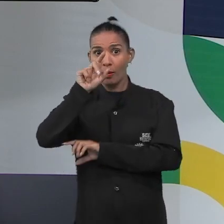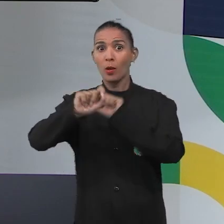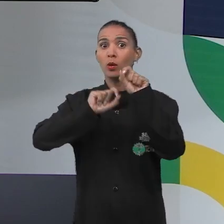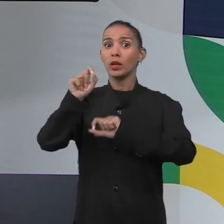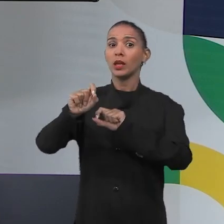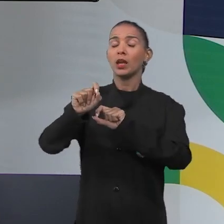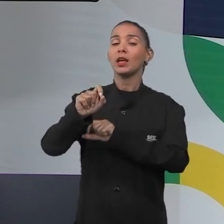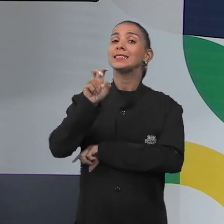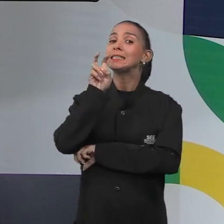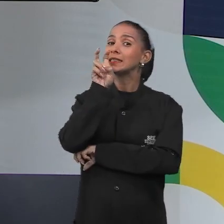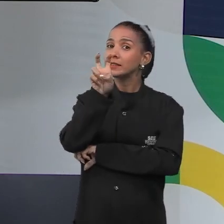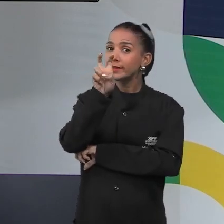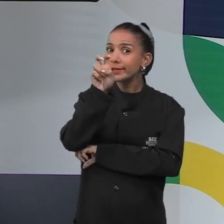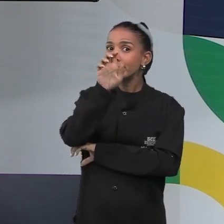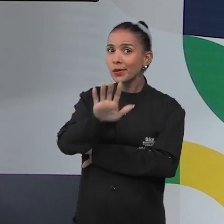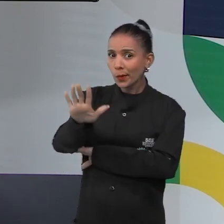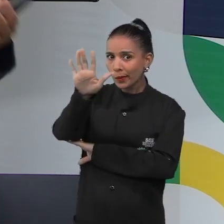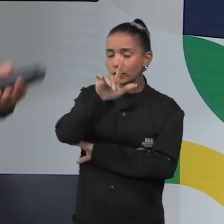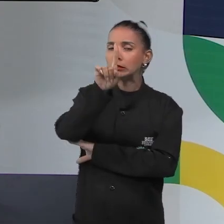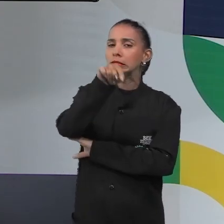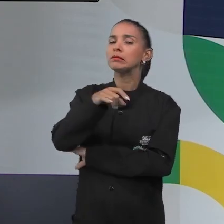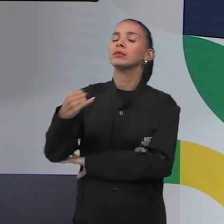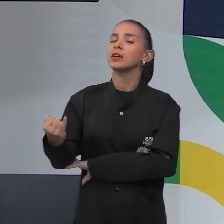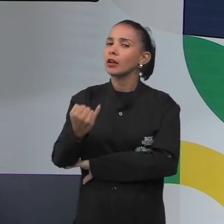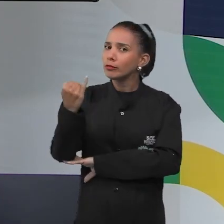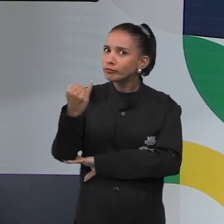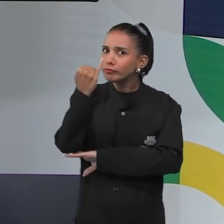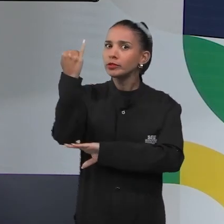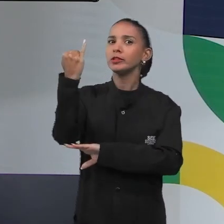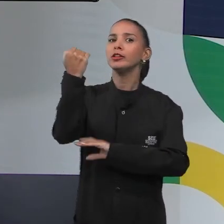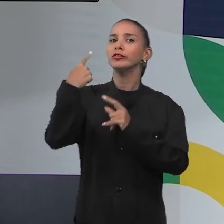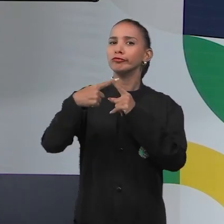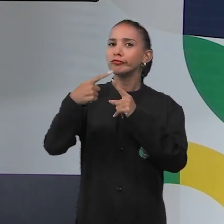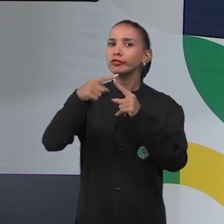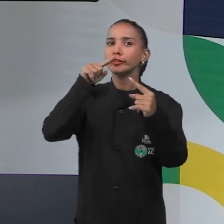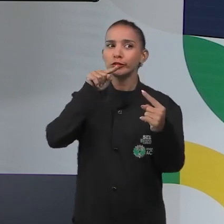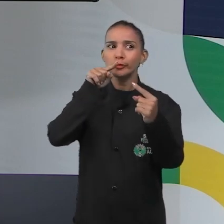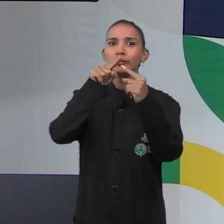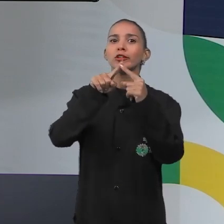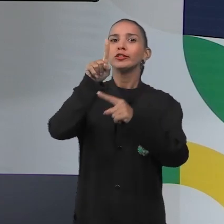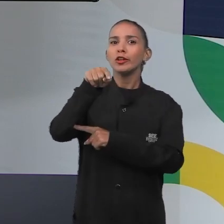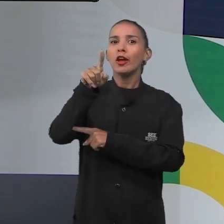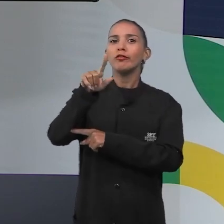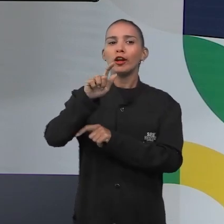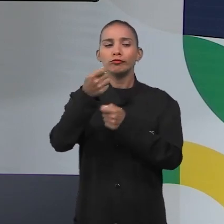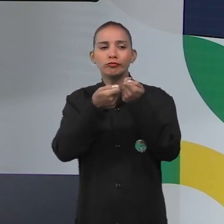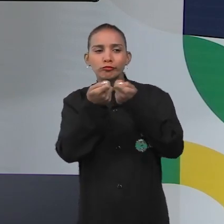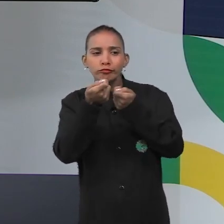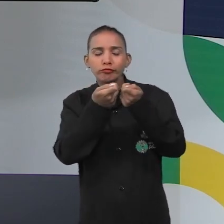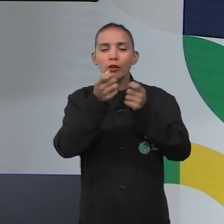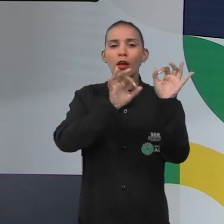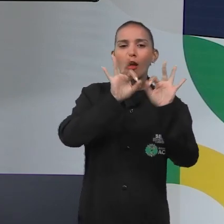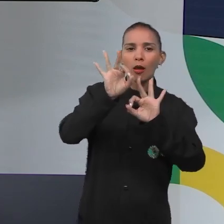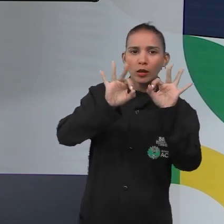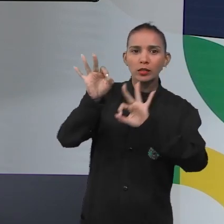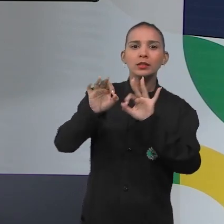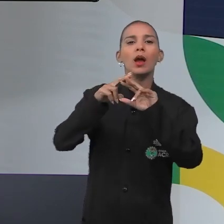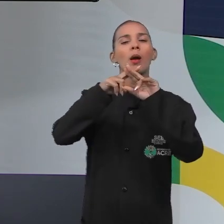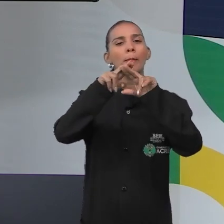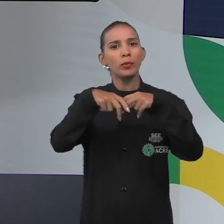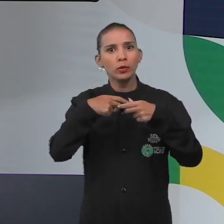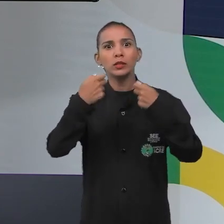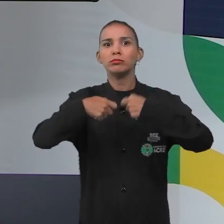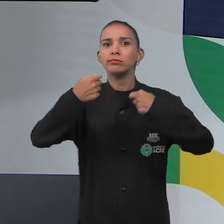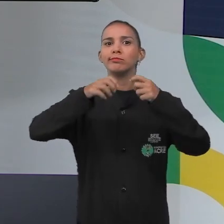importantes regionais que, para uma melhor gestão administrativa, elas foram aí divididas, tá,